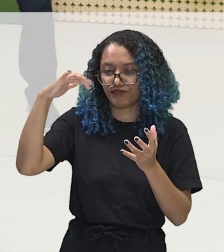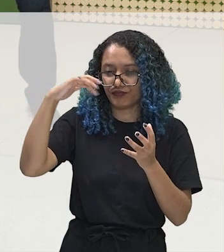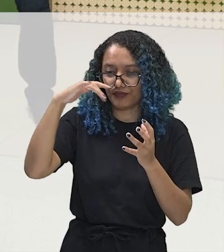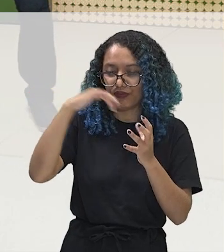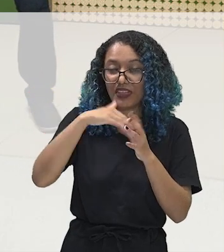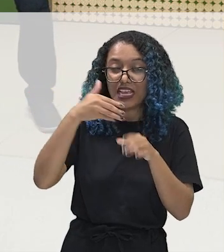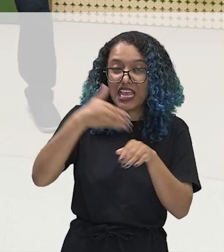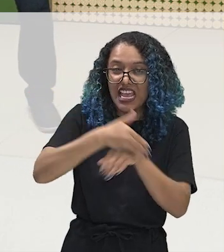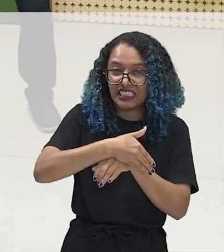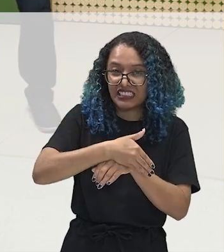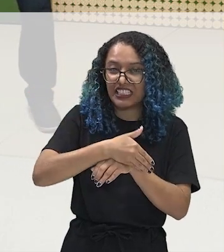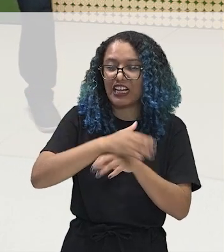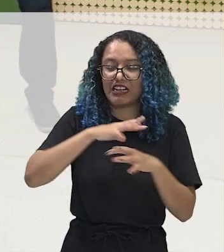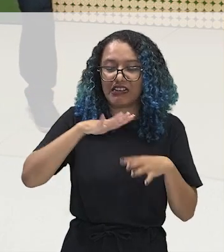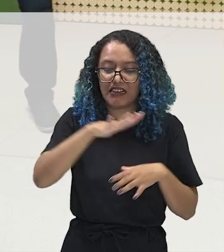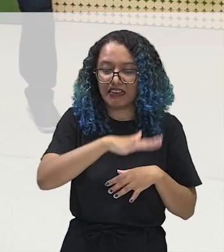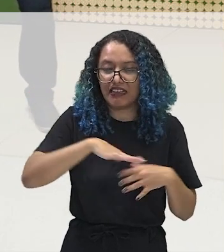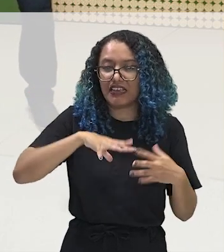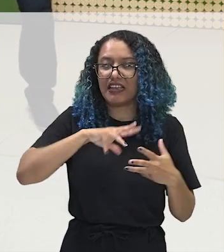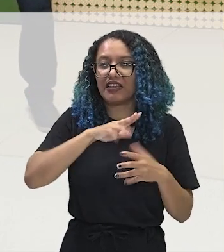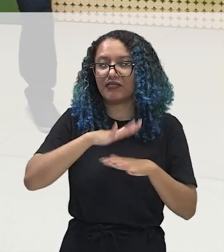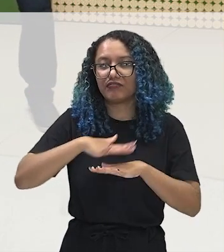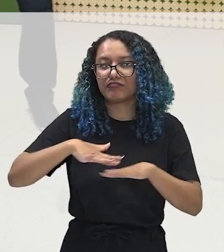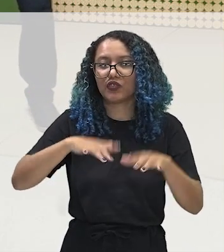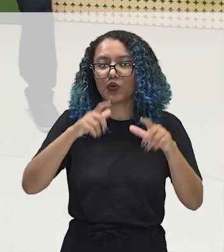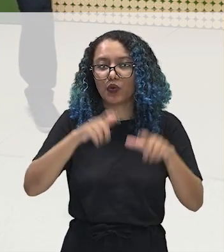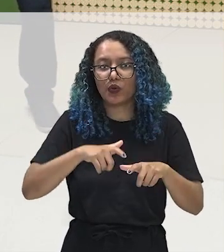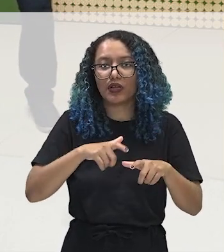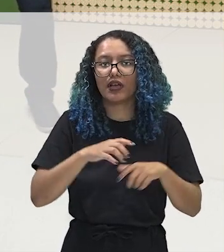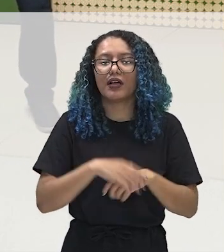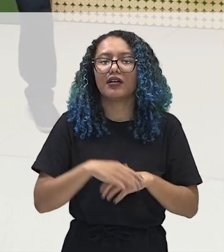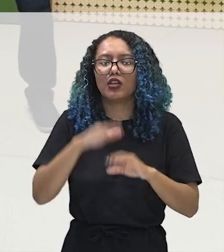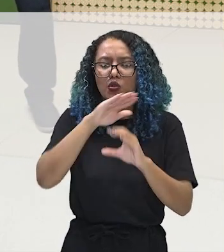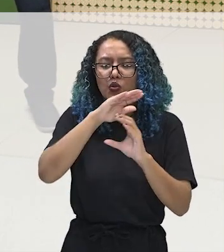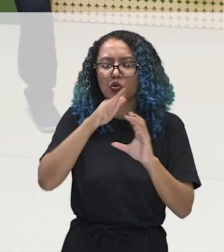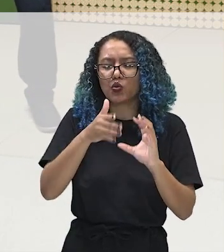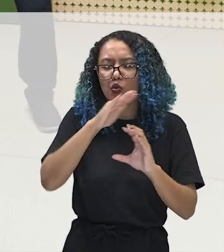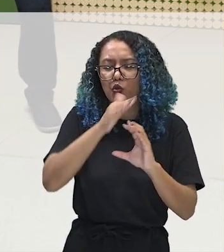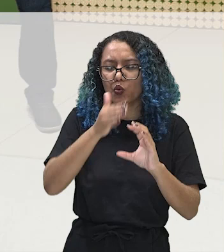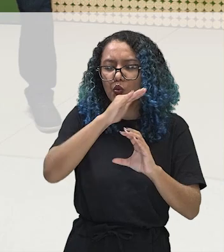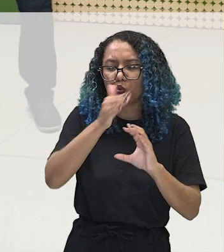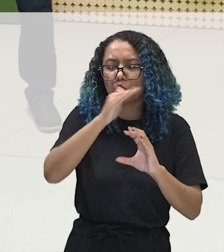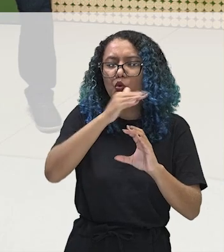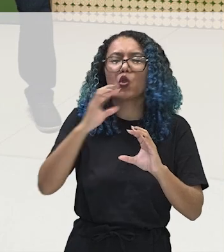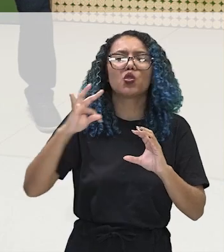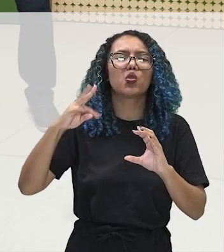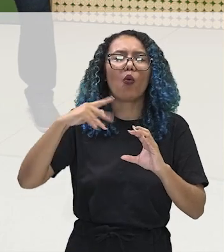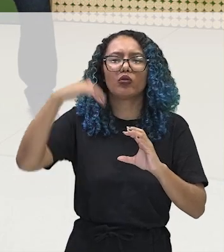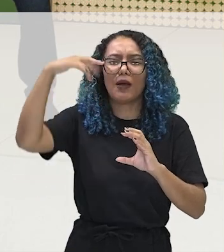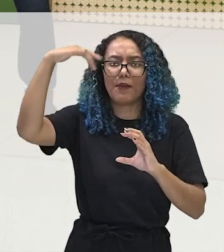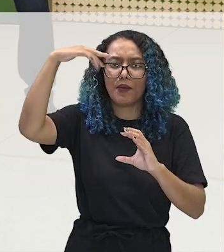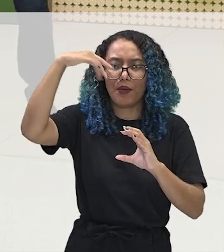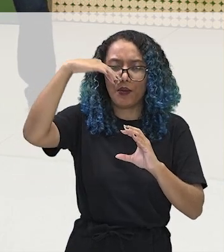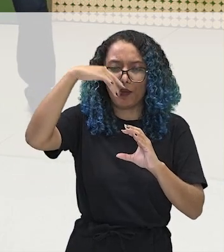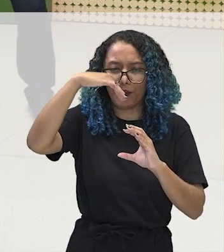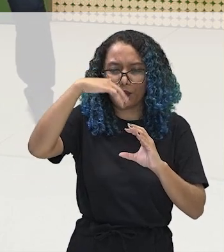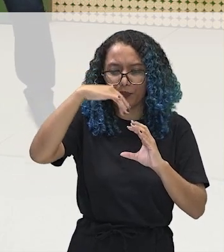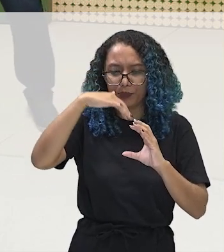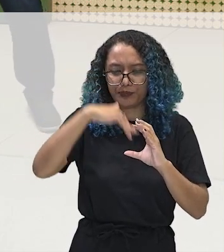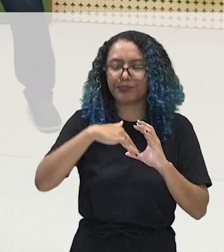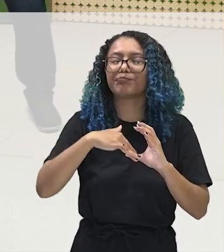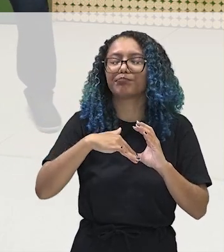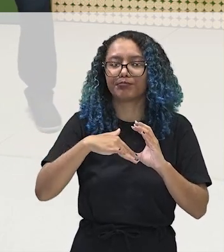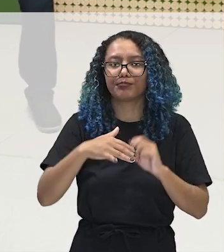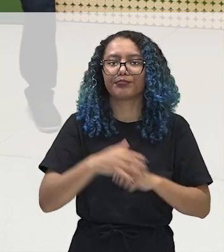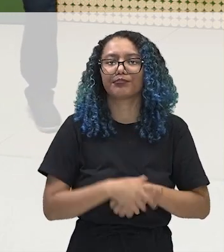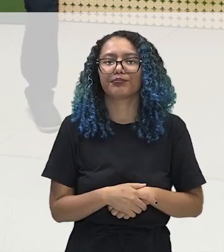atmosfera terrestre, passando lá pela camada de ozônio, passando pelas camadas e pelos gases atmosféricos.